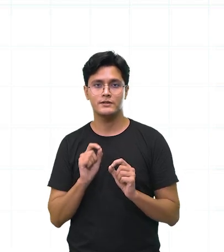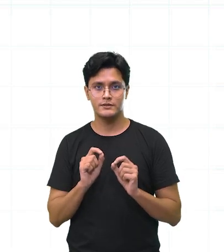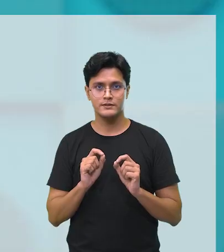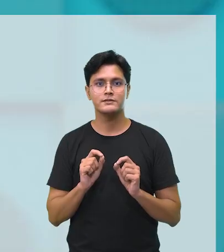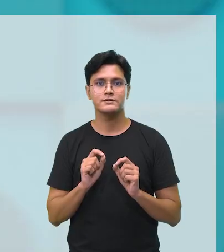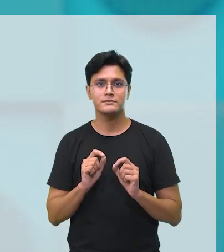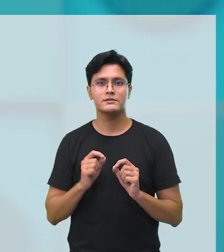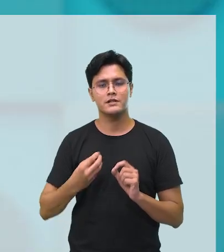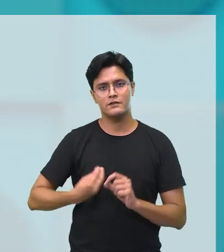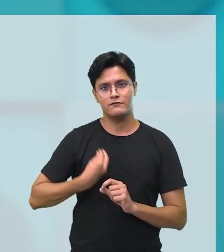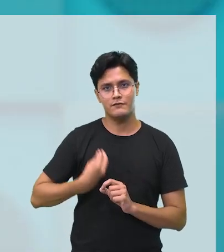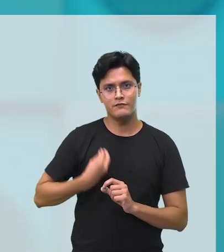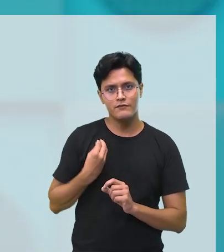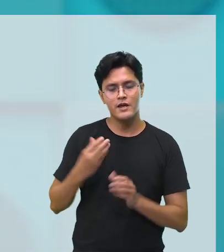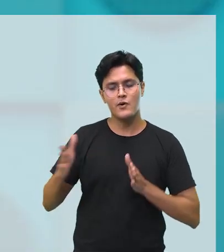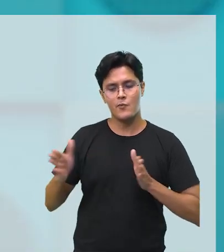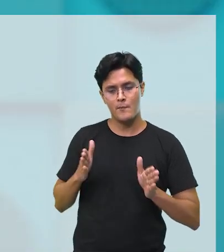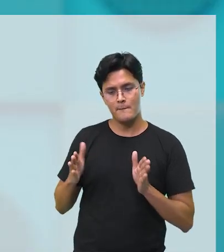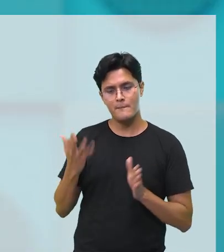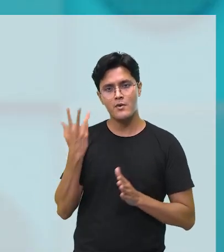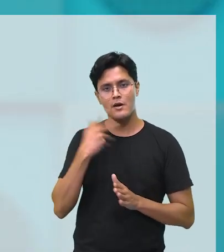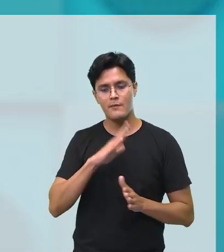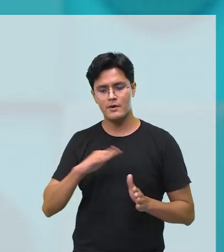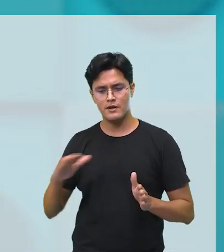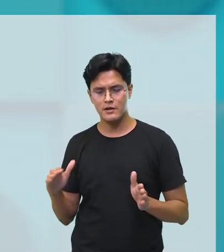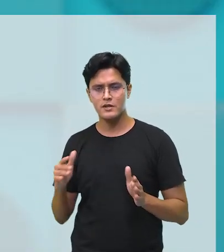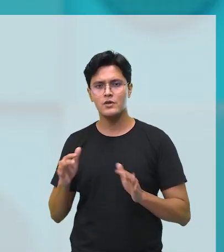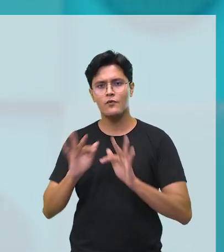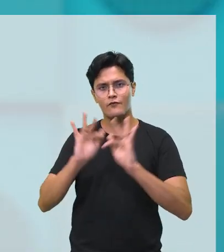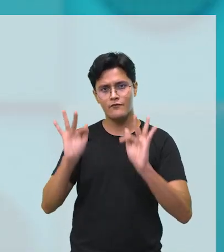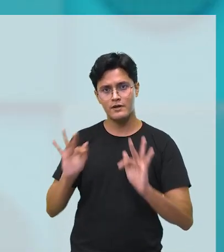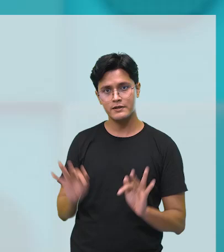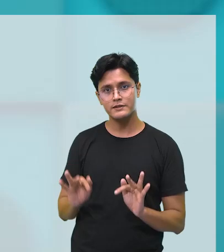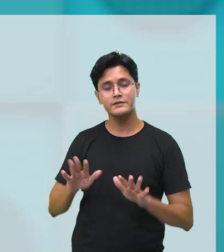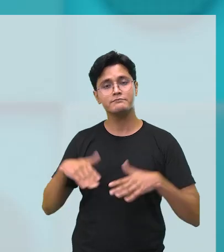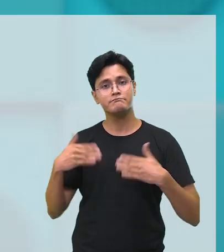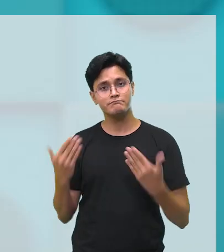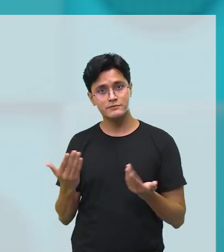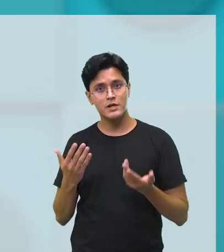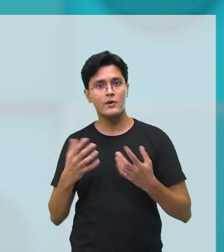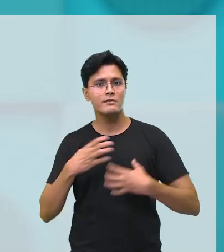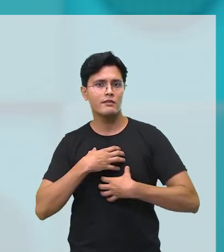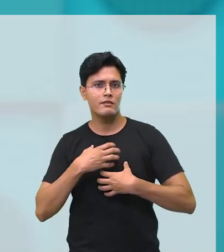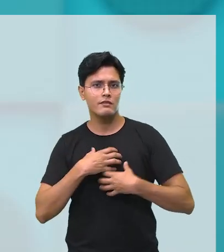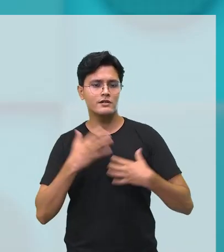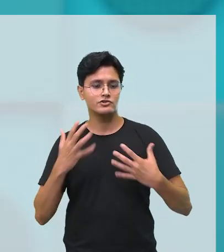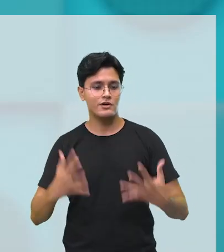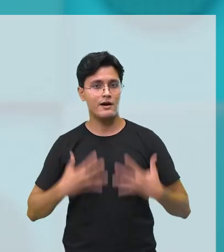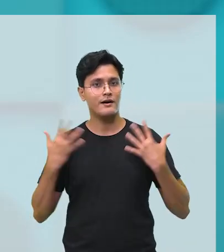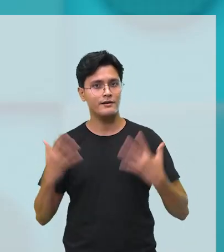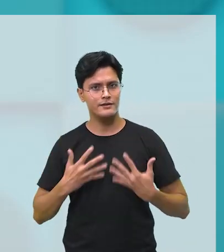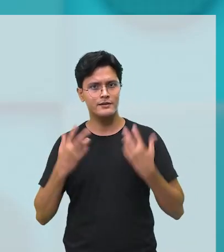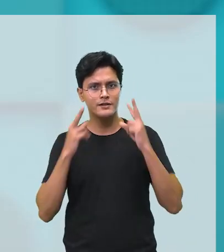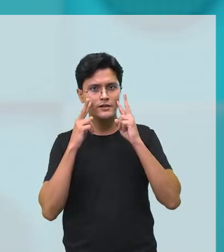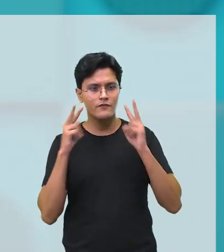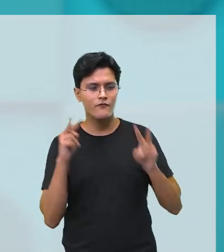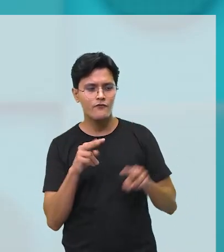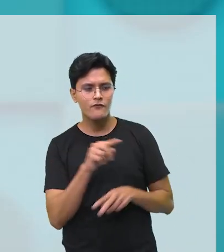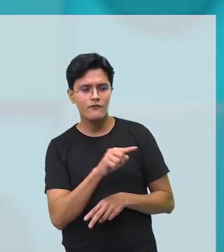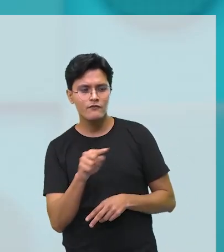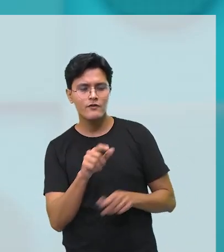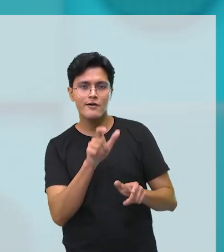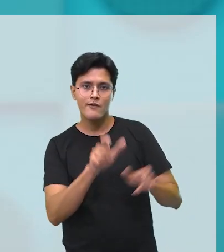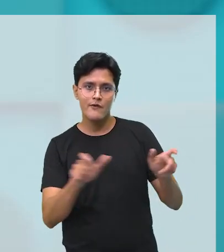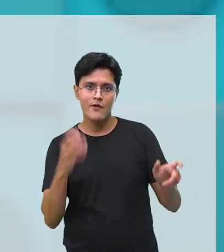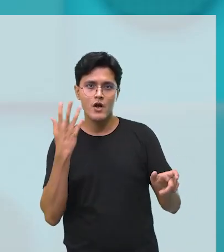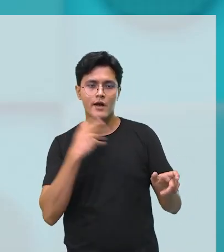Que viveu uma infância feliz. Então, ele se alegra em ver as crianças brincando, mesmo que ele não